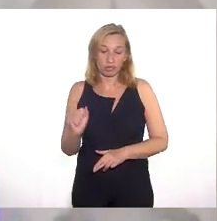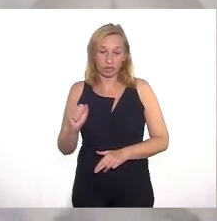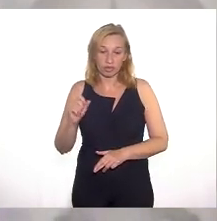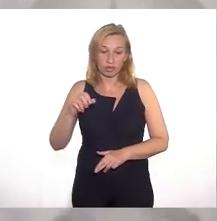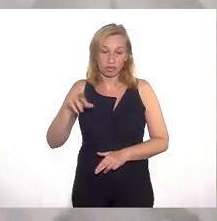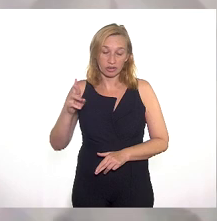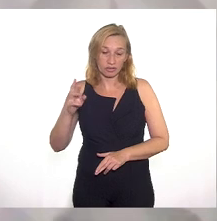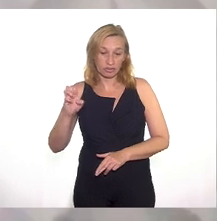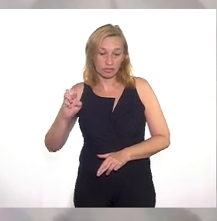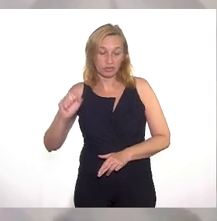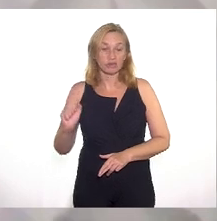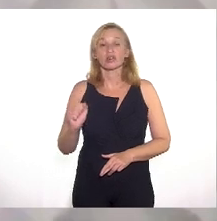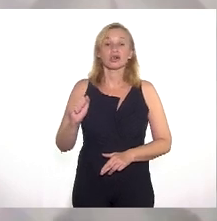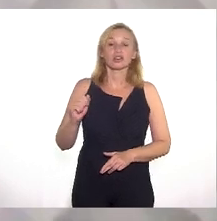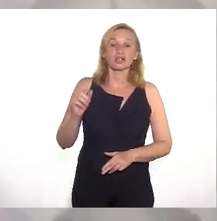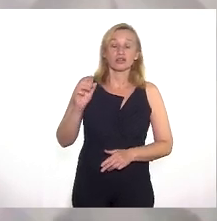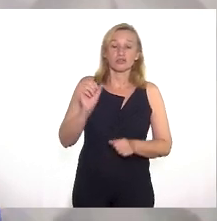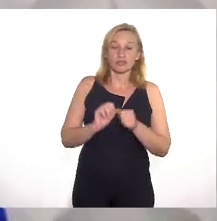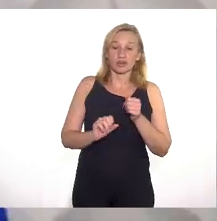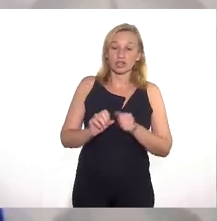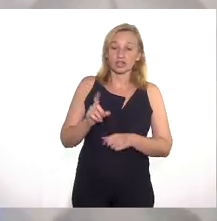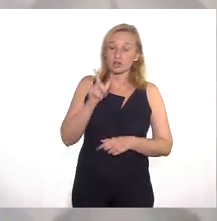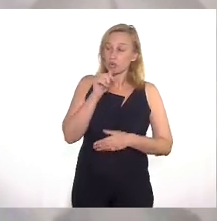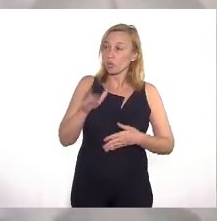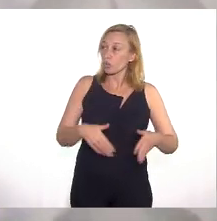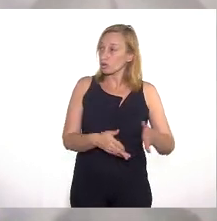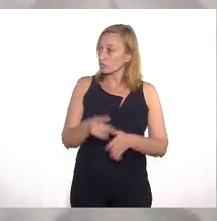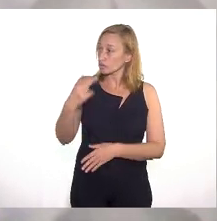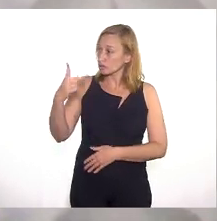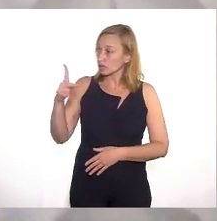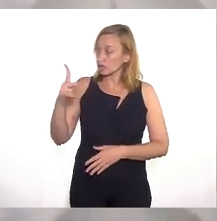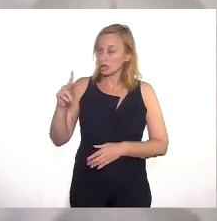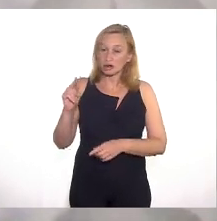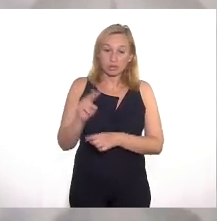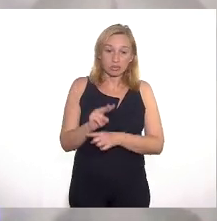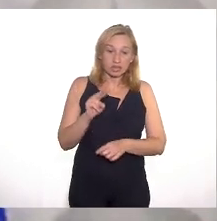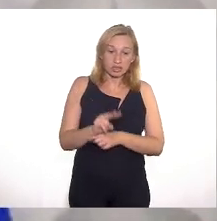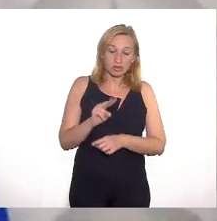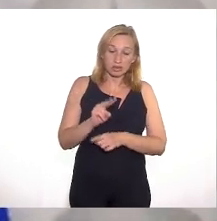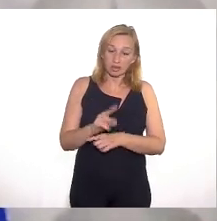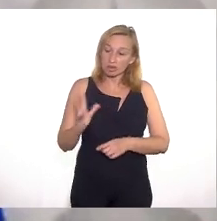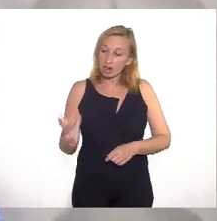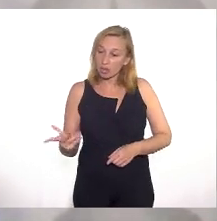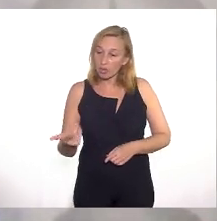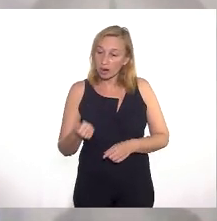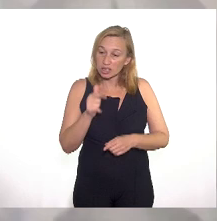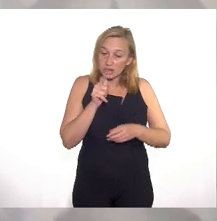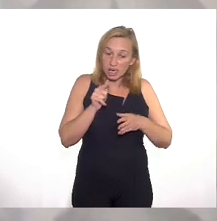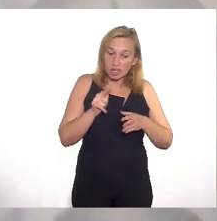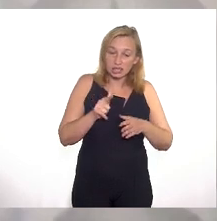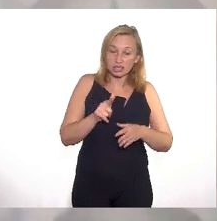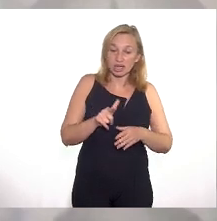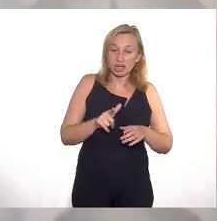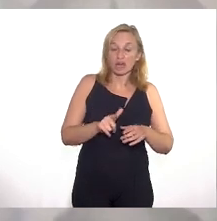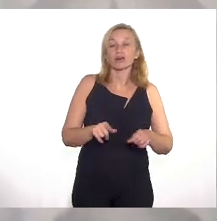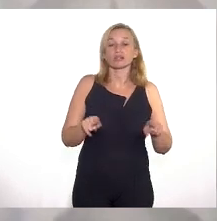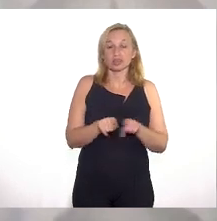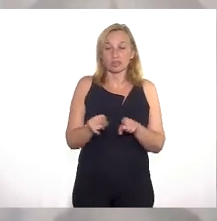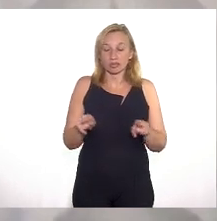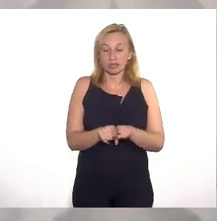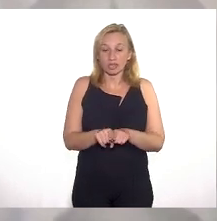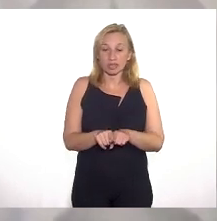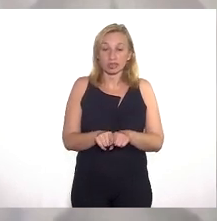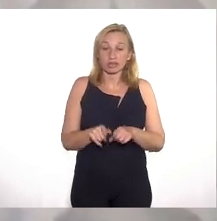Hudson, que não só preservou seu manancial, garantiu a qualidade do abastecimento da água, mas tornou também